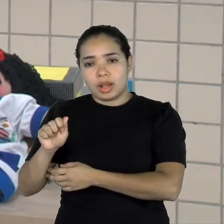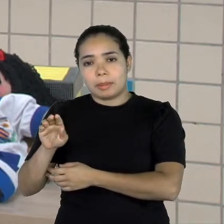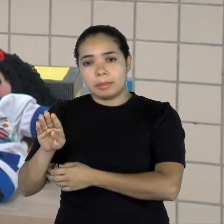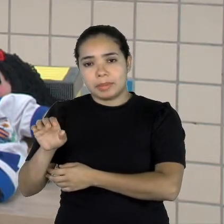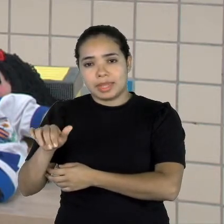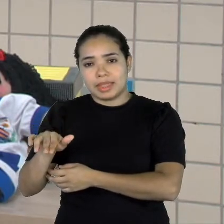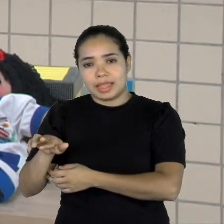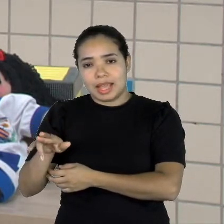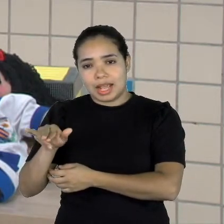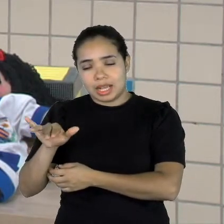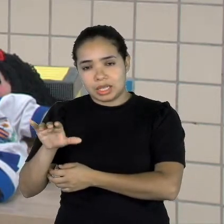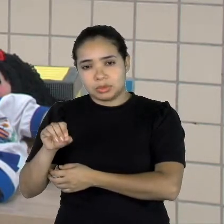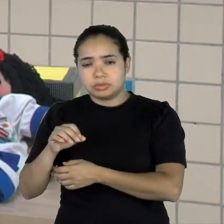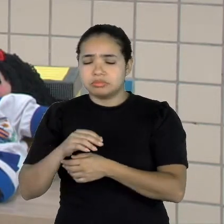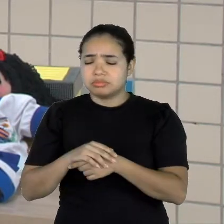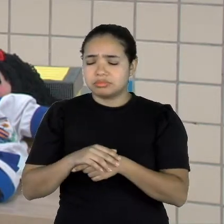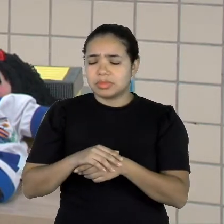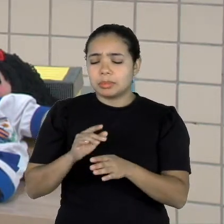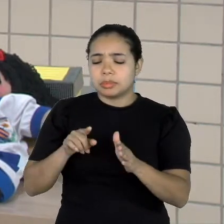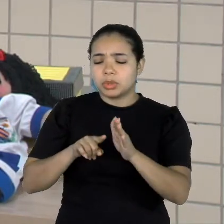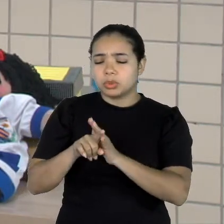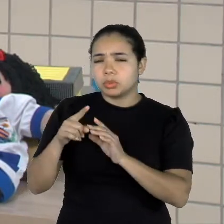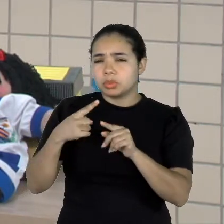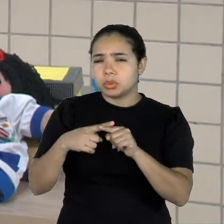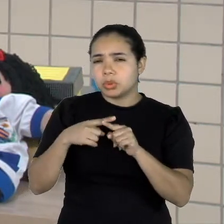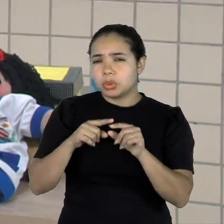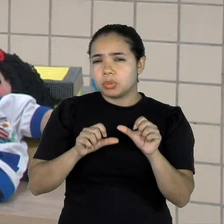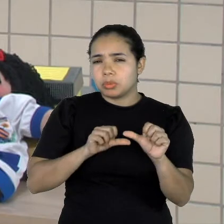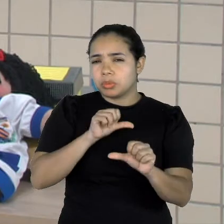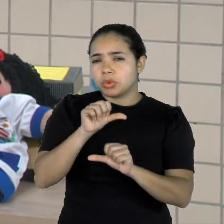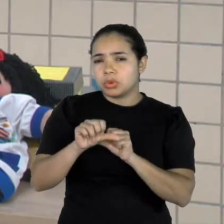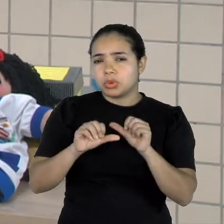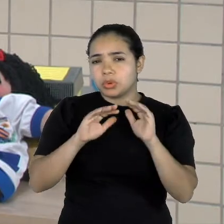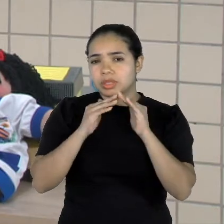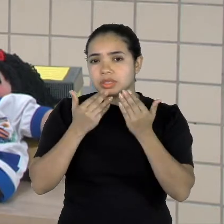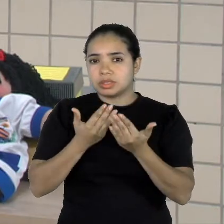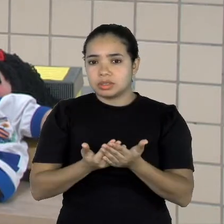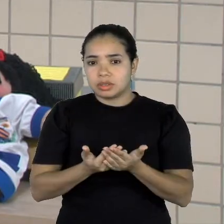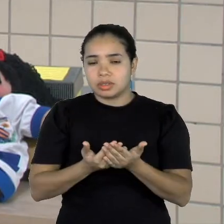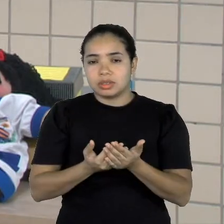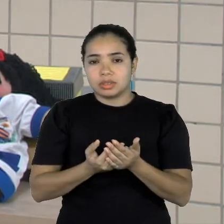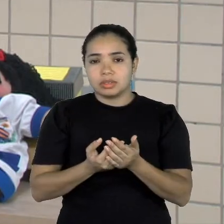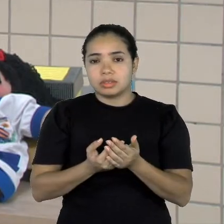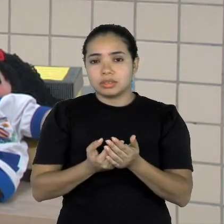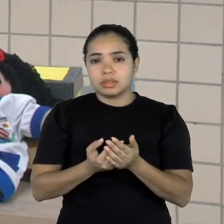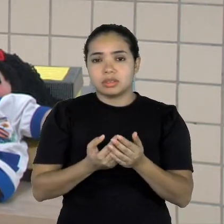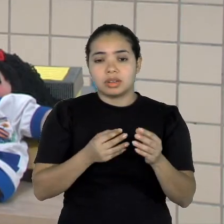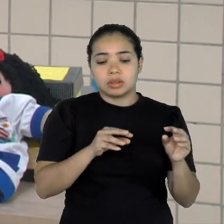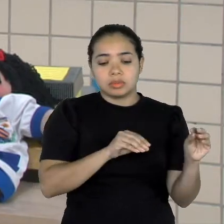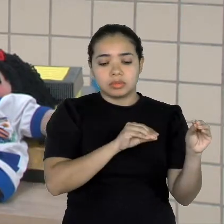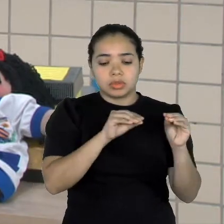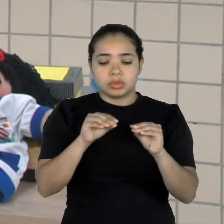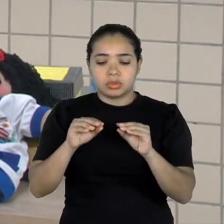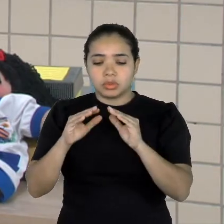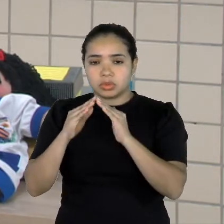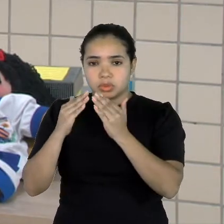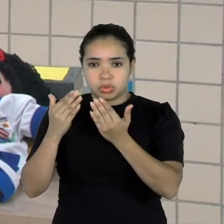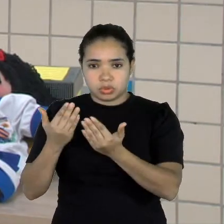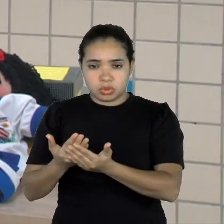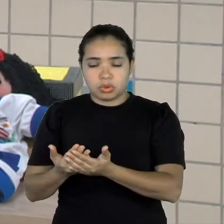ele teve que mudar de escola? Eu acabei adiantando da escola, Francisquinha. Ele mudou de escola porque não tinha a turma dele,